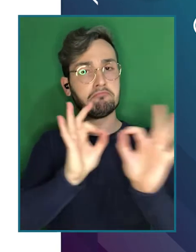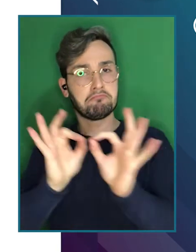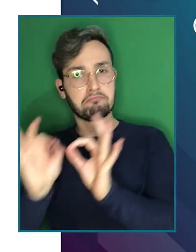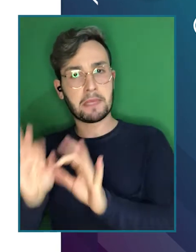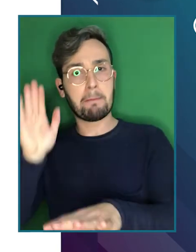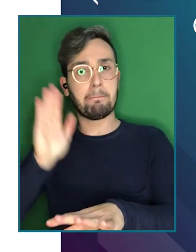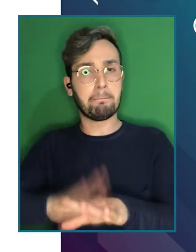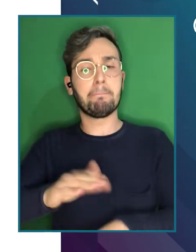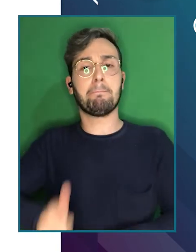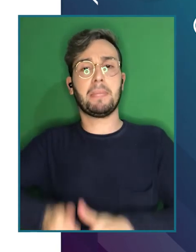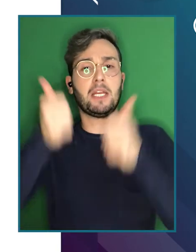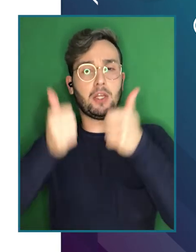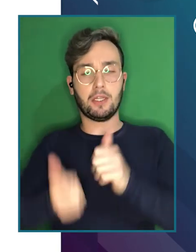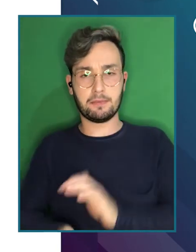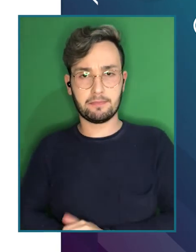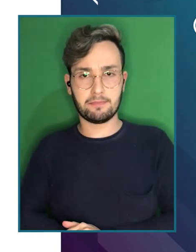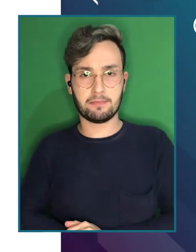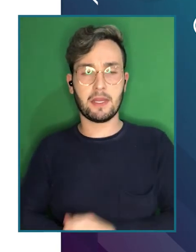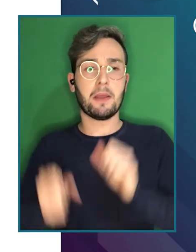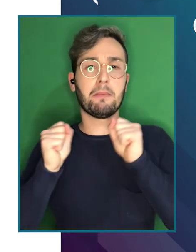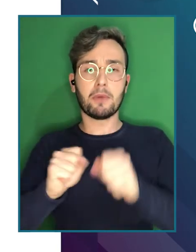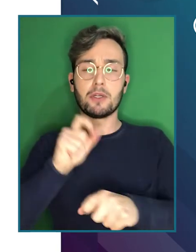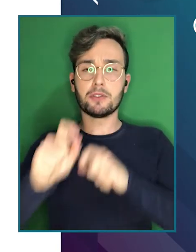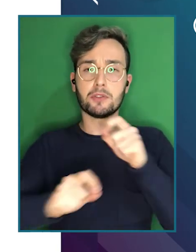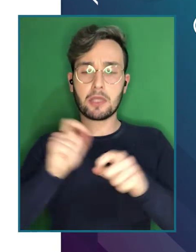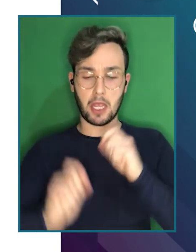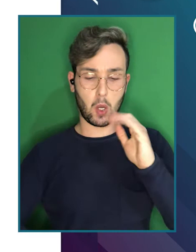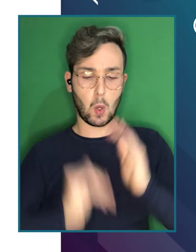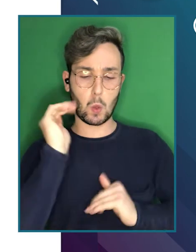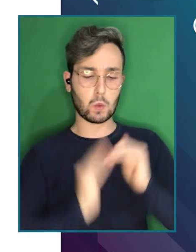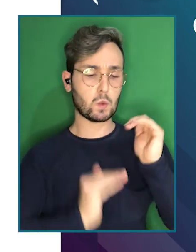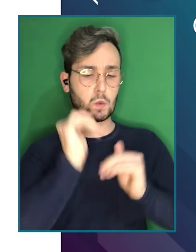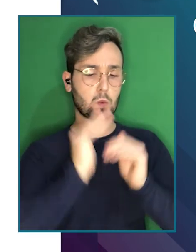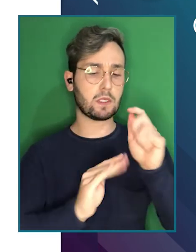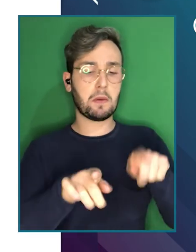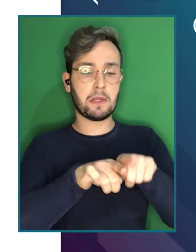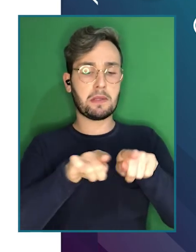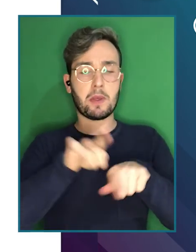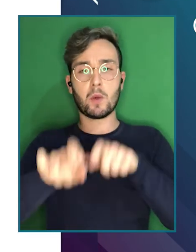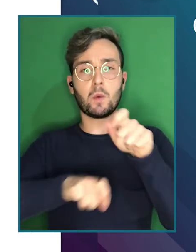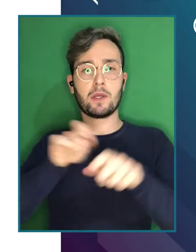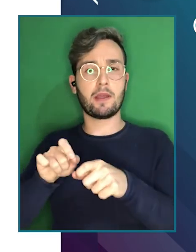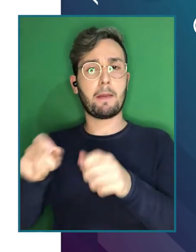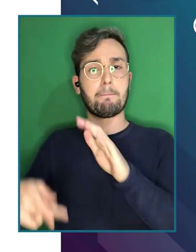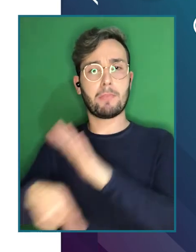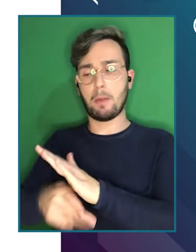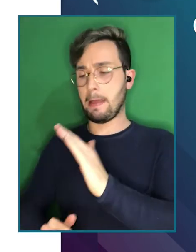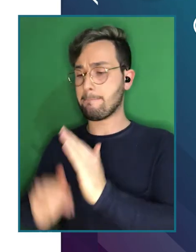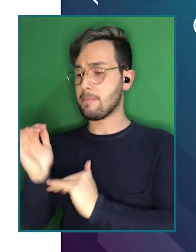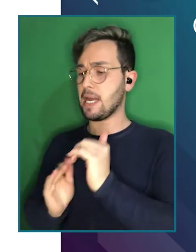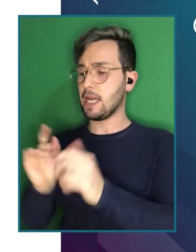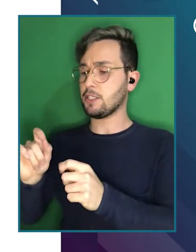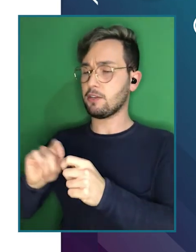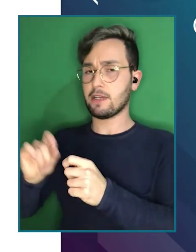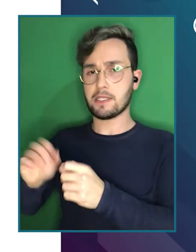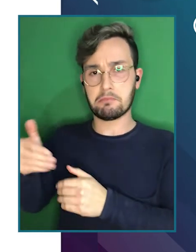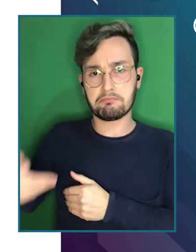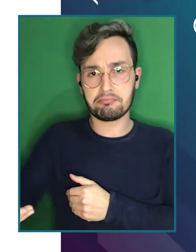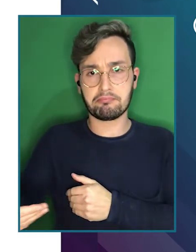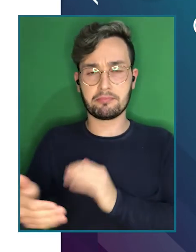mais eficientes. As falhas podem ocorrer tanto no material de construção como no projeto de execução do